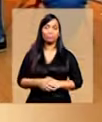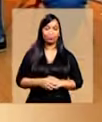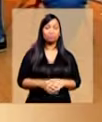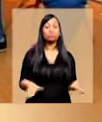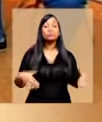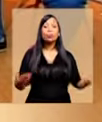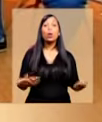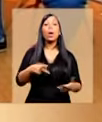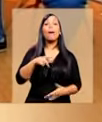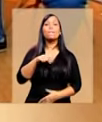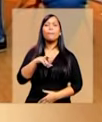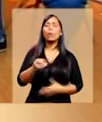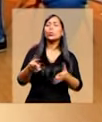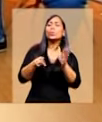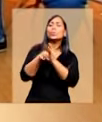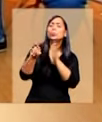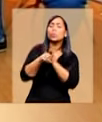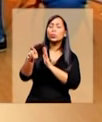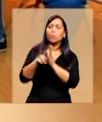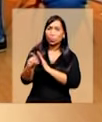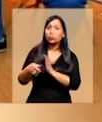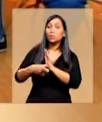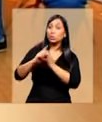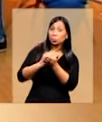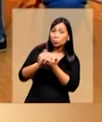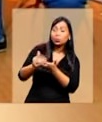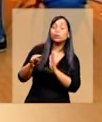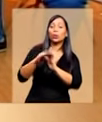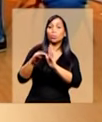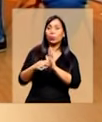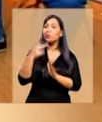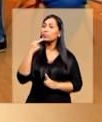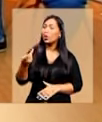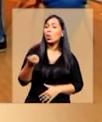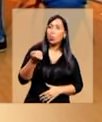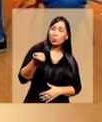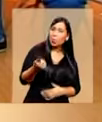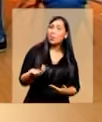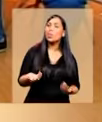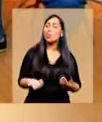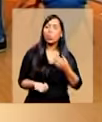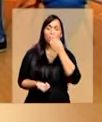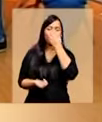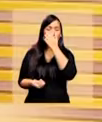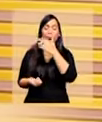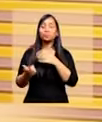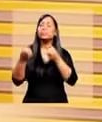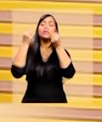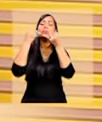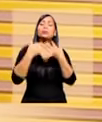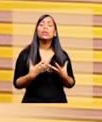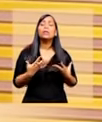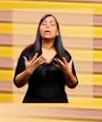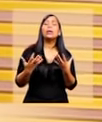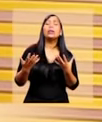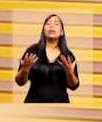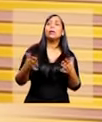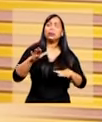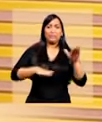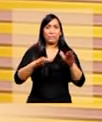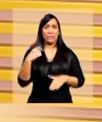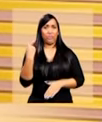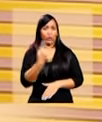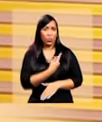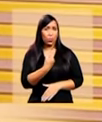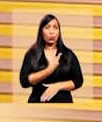Entendi. No caso do Paulo, queria fazer uma pergunta, até antes de começar o programa a gente falou um pouquinho sobre isso. Explica pra gente, Paulo,